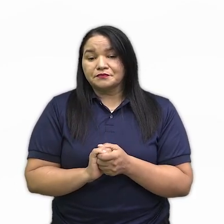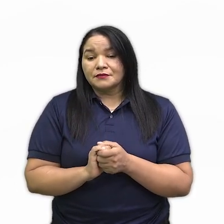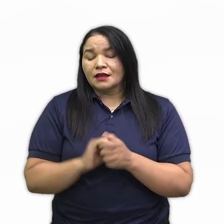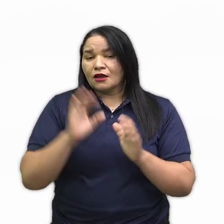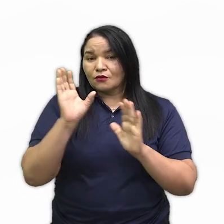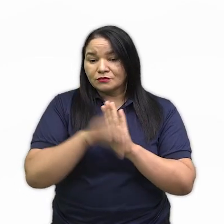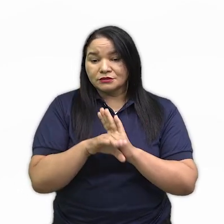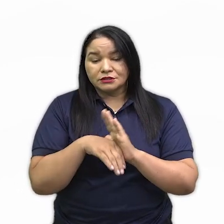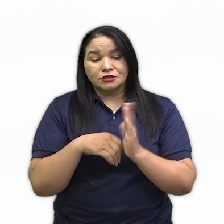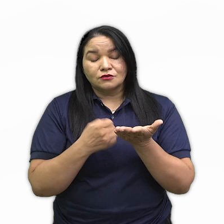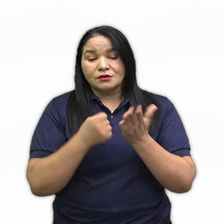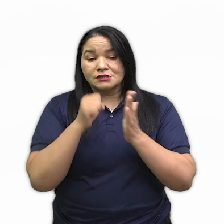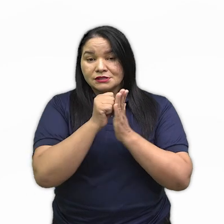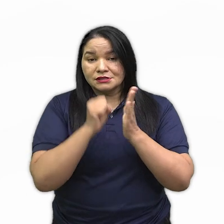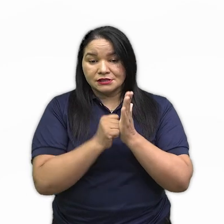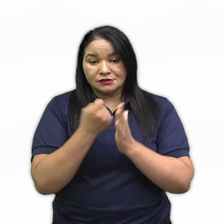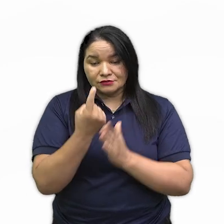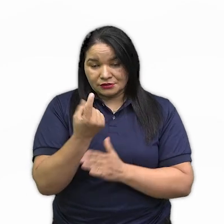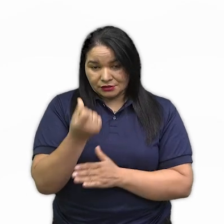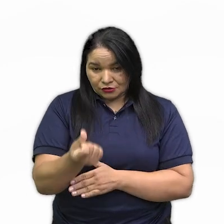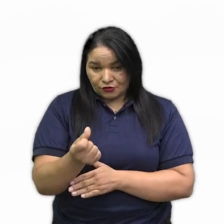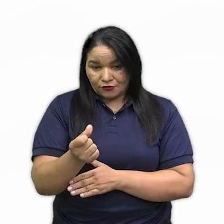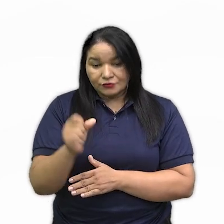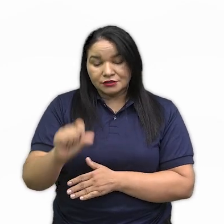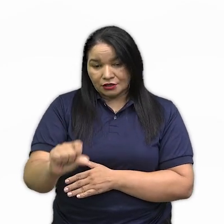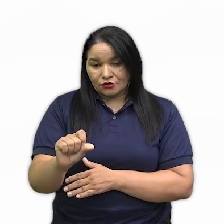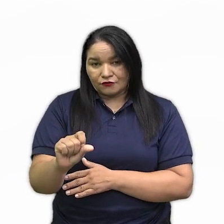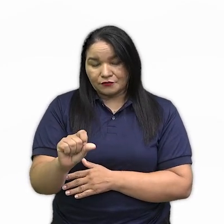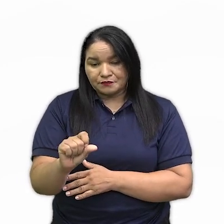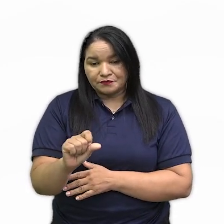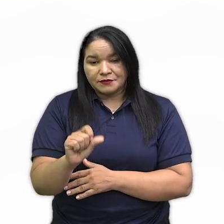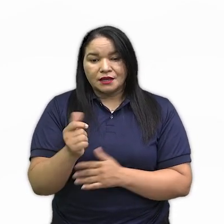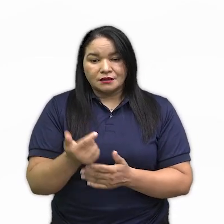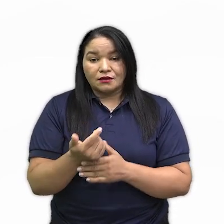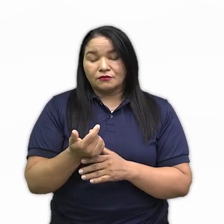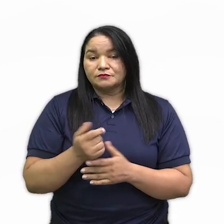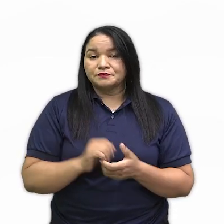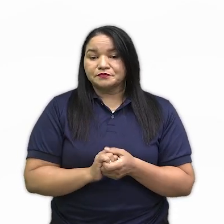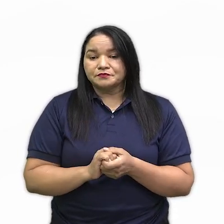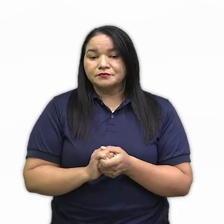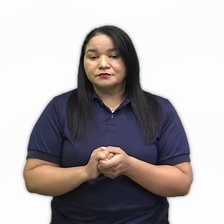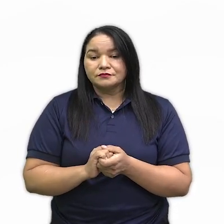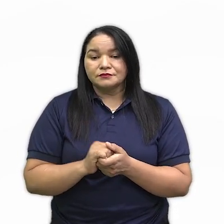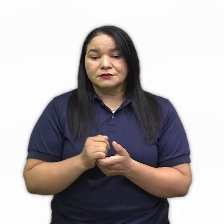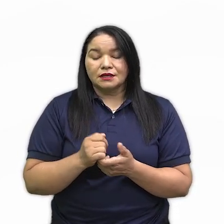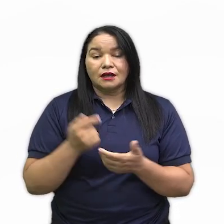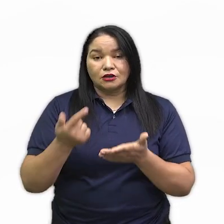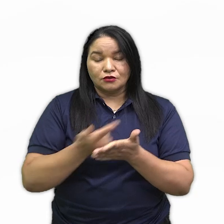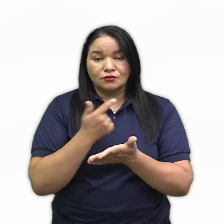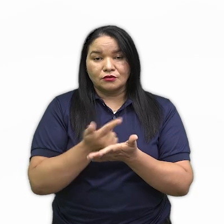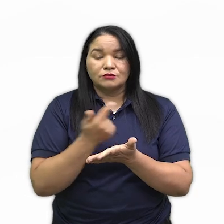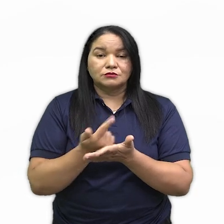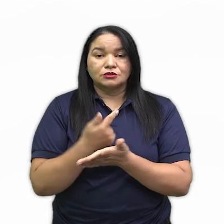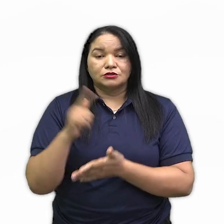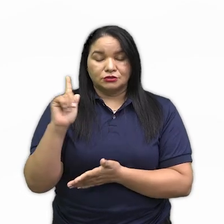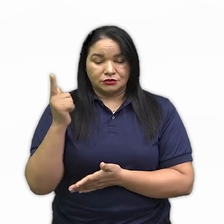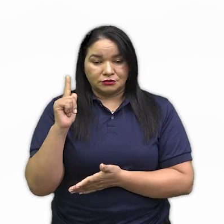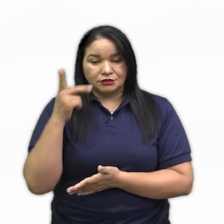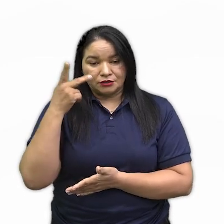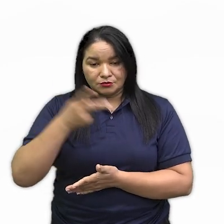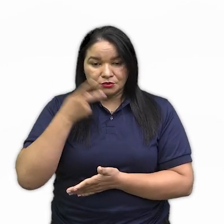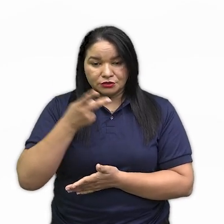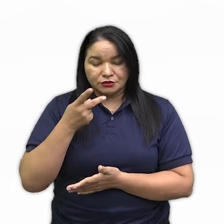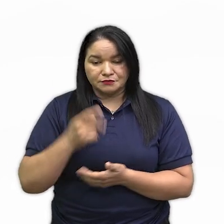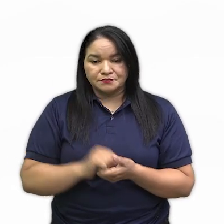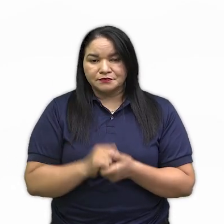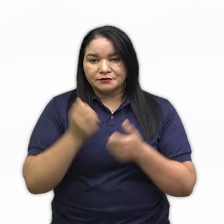lá no século XIX, certo? Em sua obra, A Geografia Política. Bem, a ideia aqui da geografia